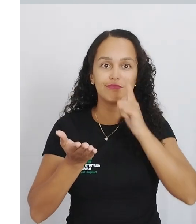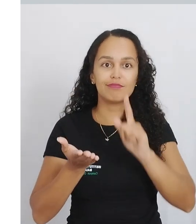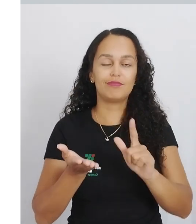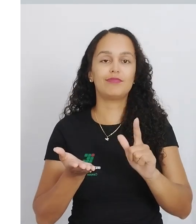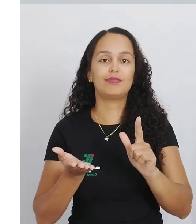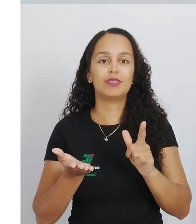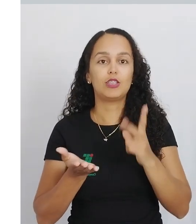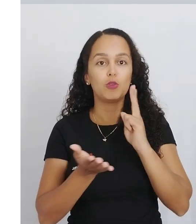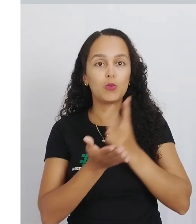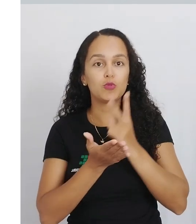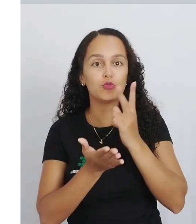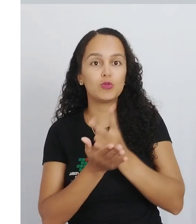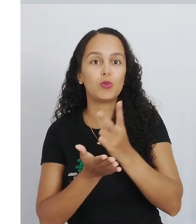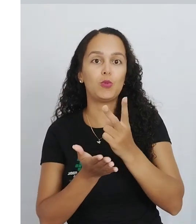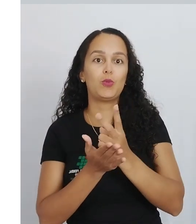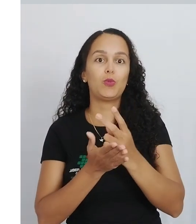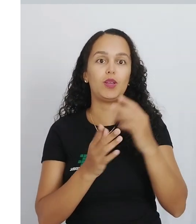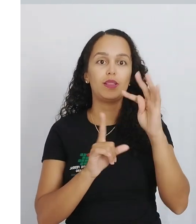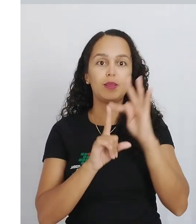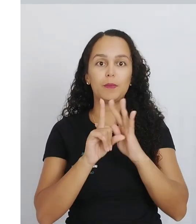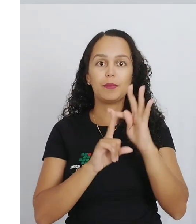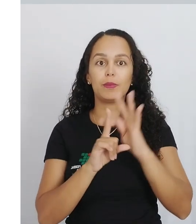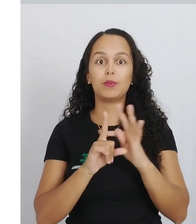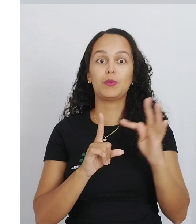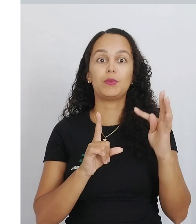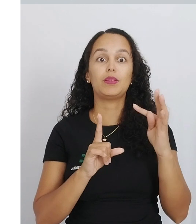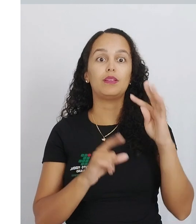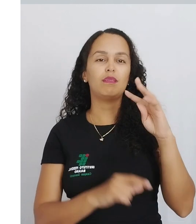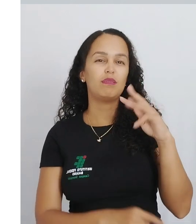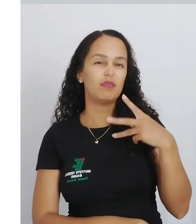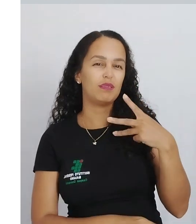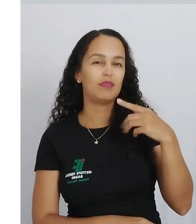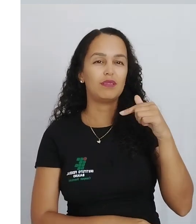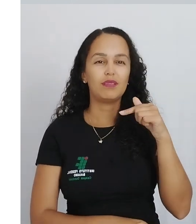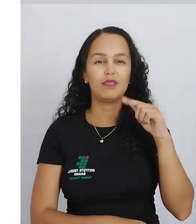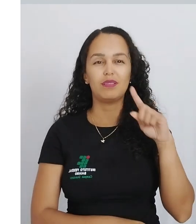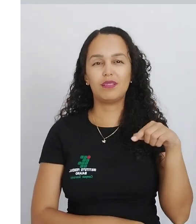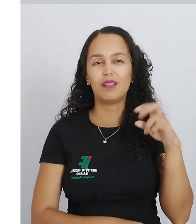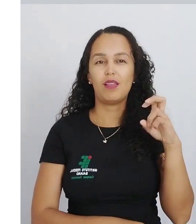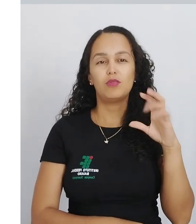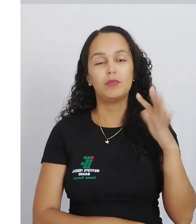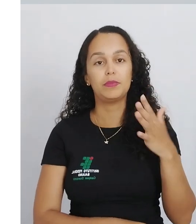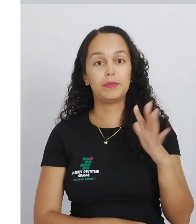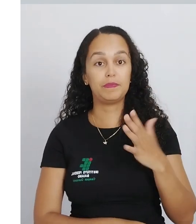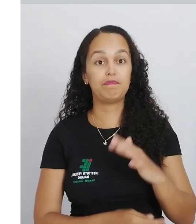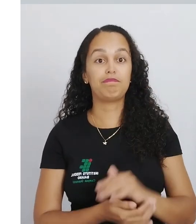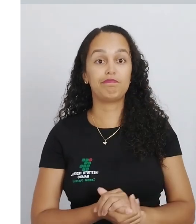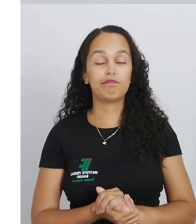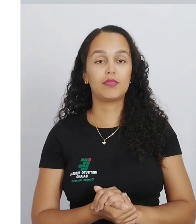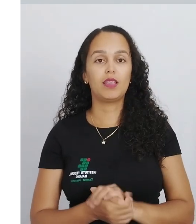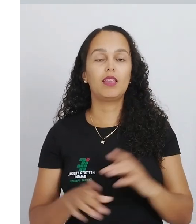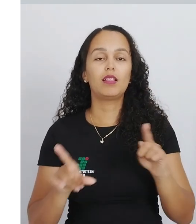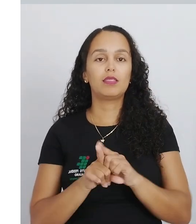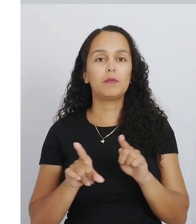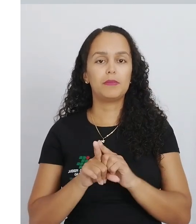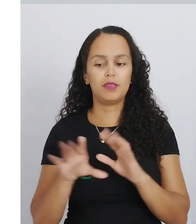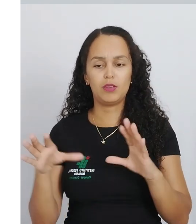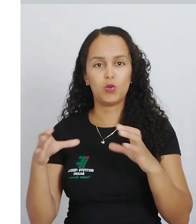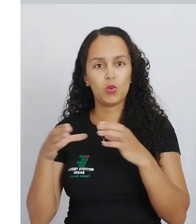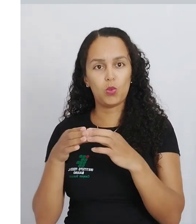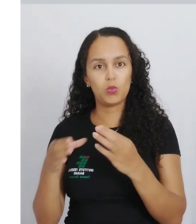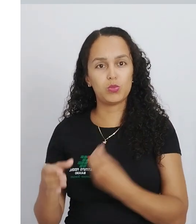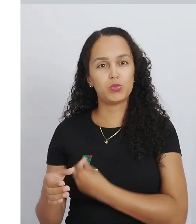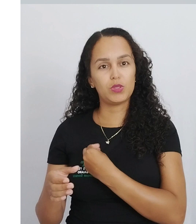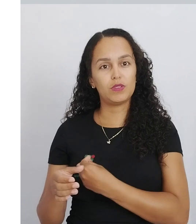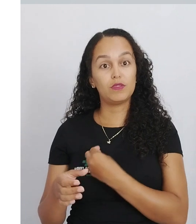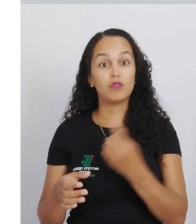ela na faixa tolerável, ao que é comum. Os seres vivos também eles podem se reproduzir, né? Eles são capazes de gerar